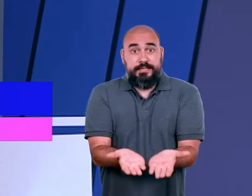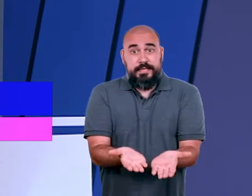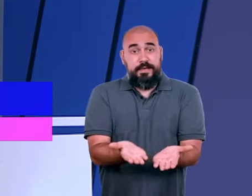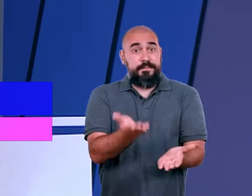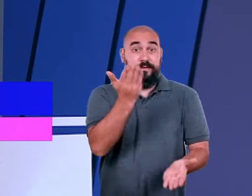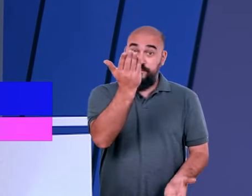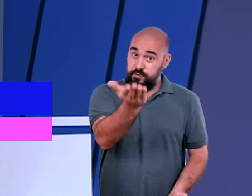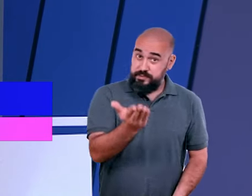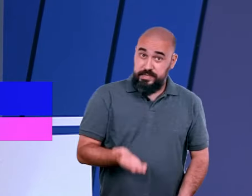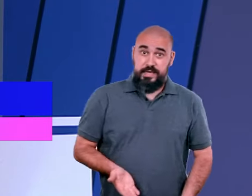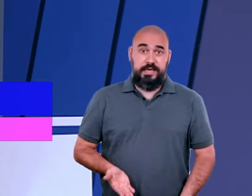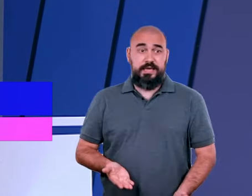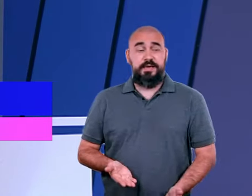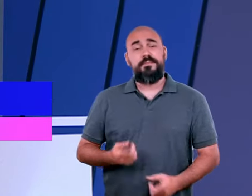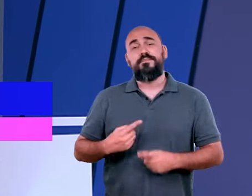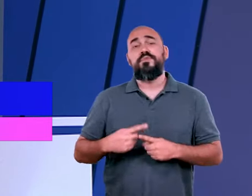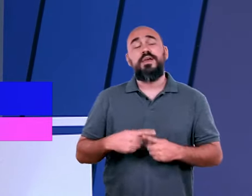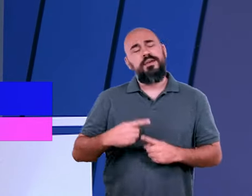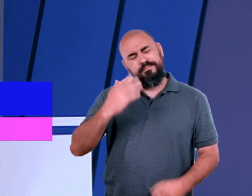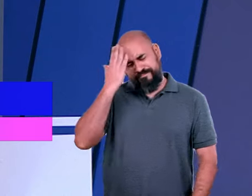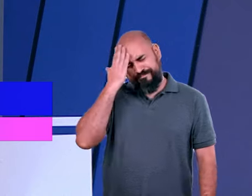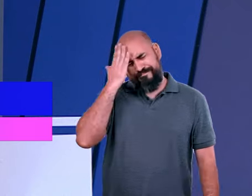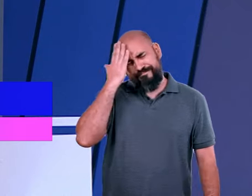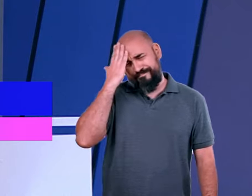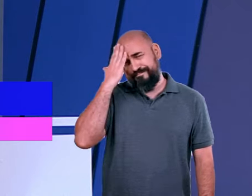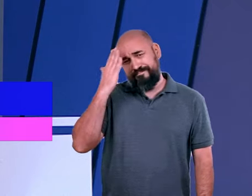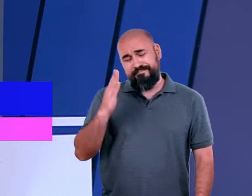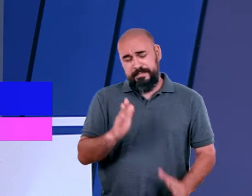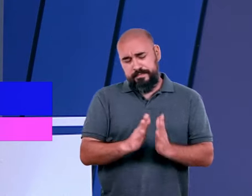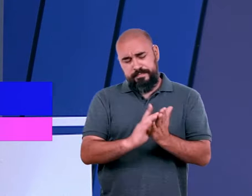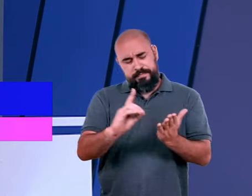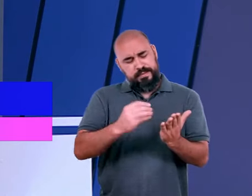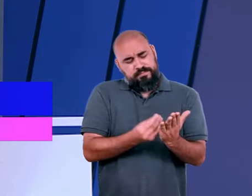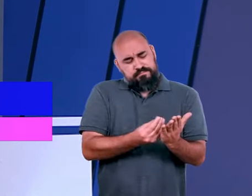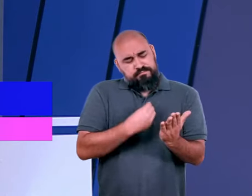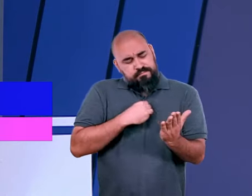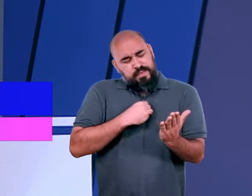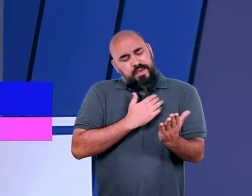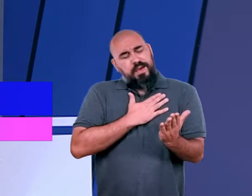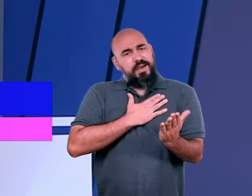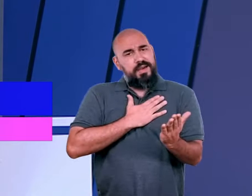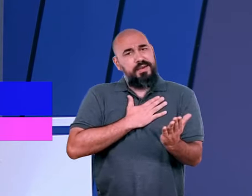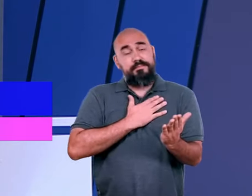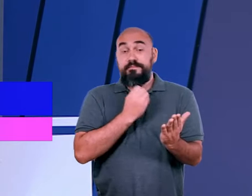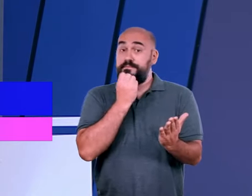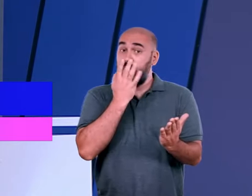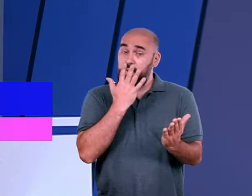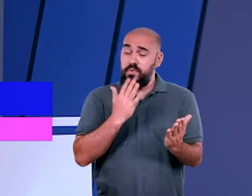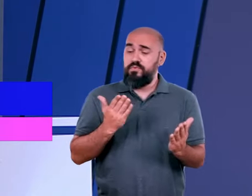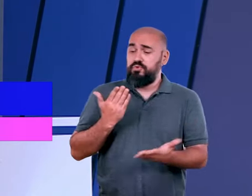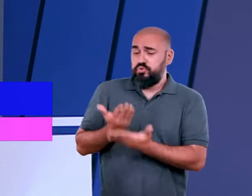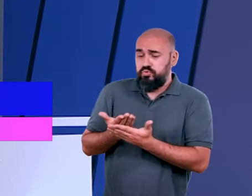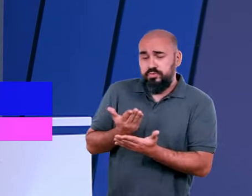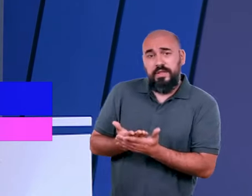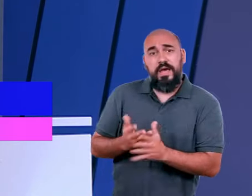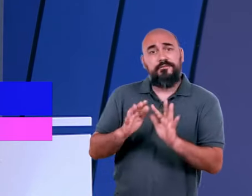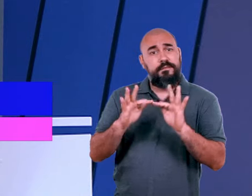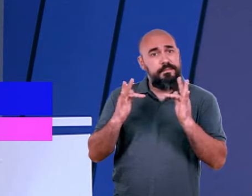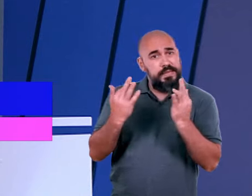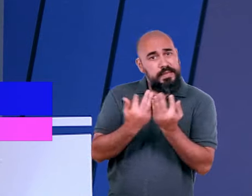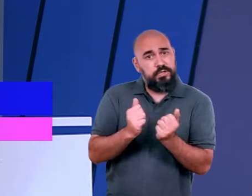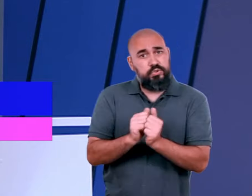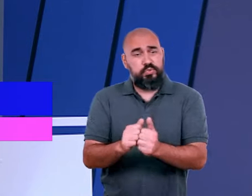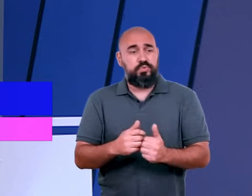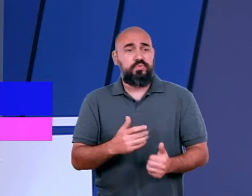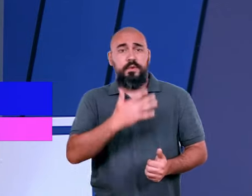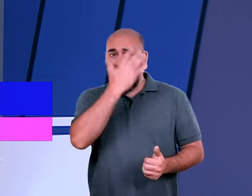isso para vocês, porque eu sei que a palavra de Deus vai fazer diferença na sua casa, vai fazer diferença para a sua família, para as